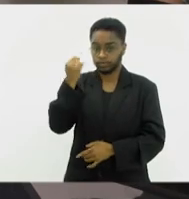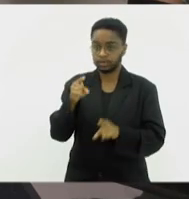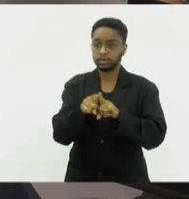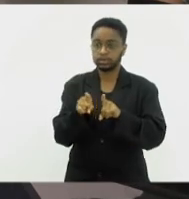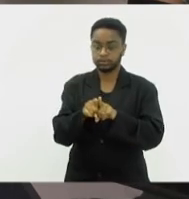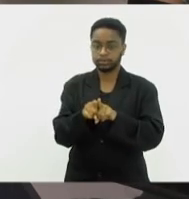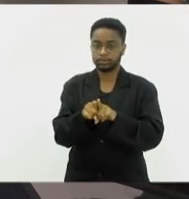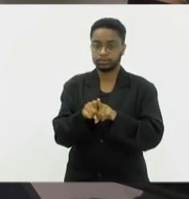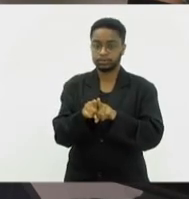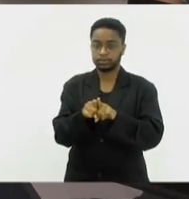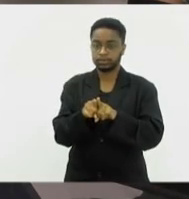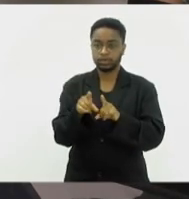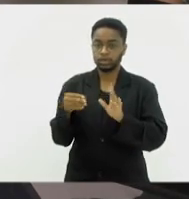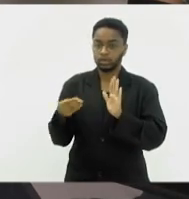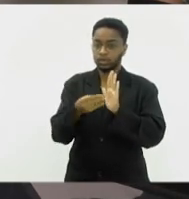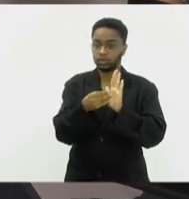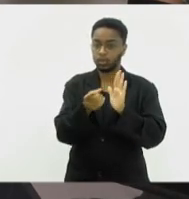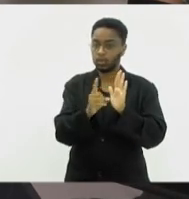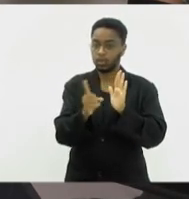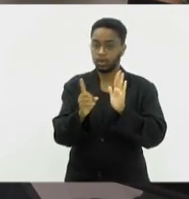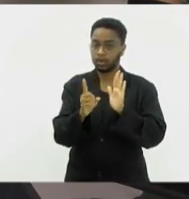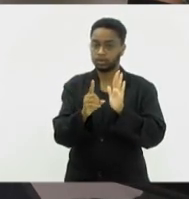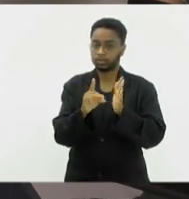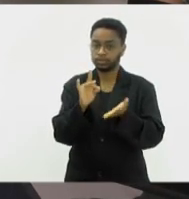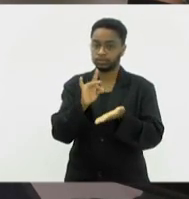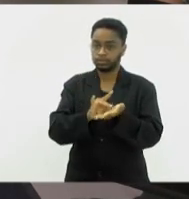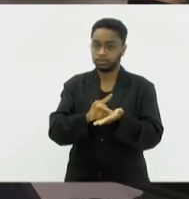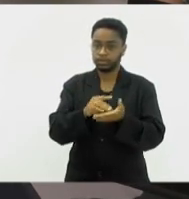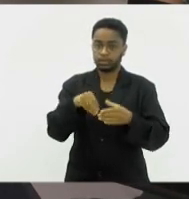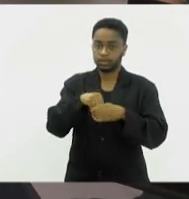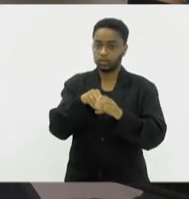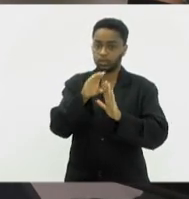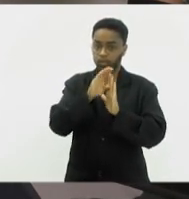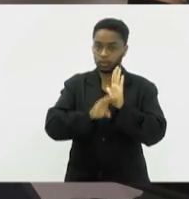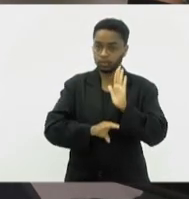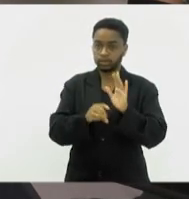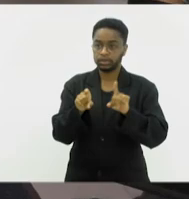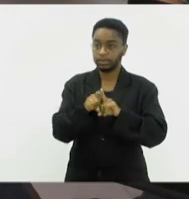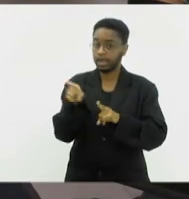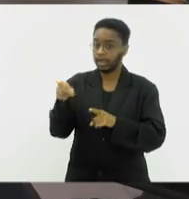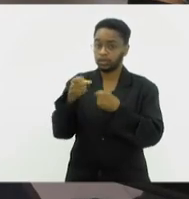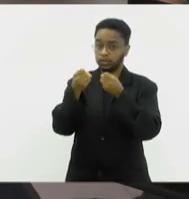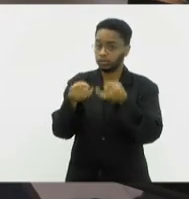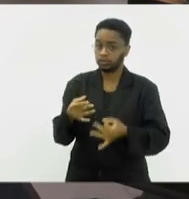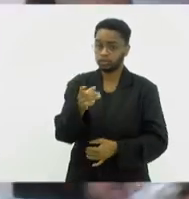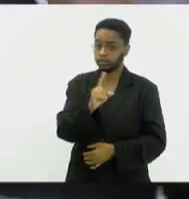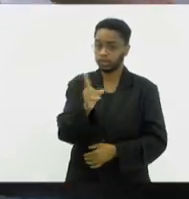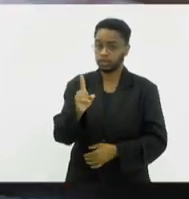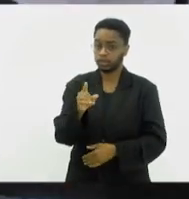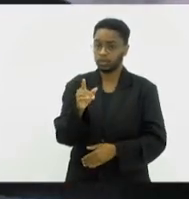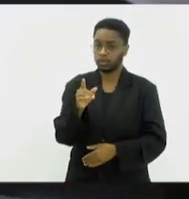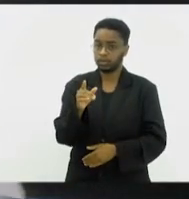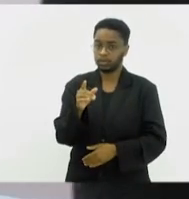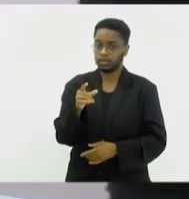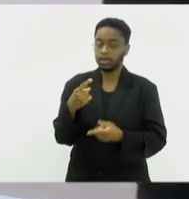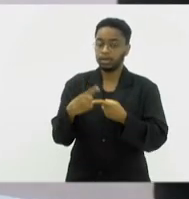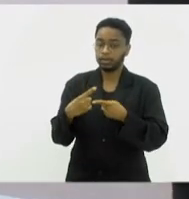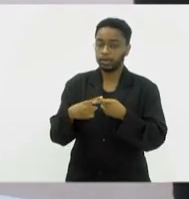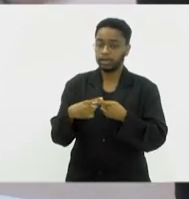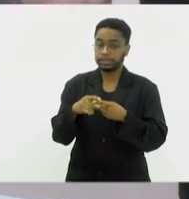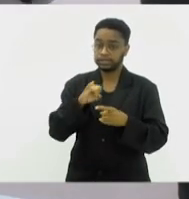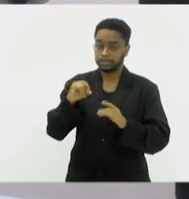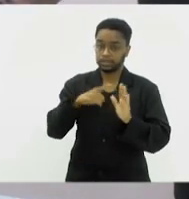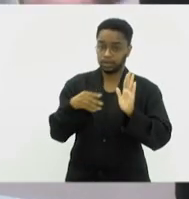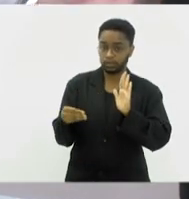Assim, não está constando... efetivamente no currículo dela, e também ela não explanou isso durante a sabatina. Por mais que não tivesse no currículo,